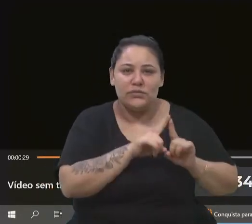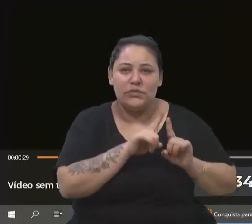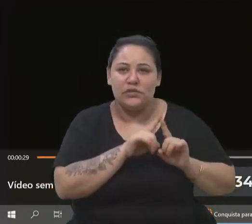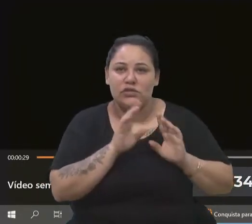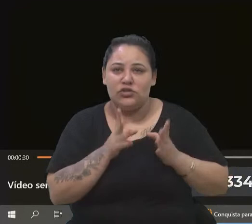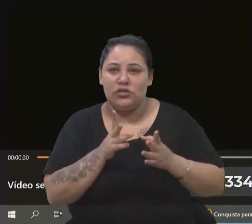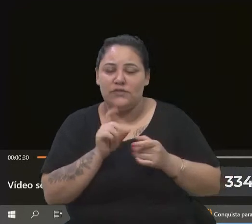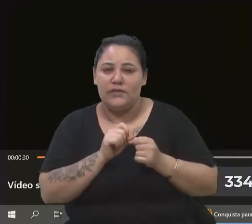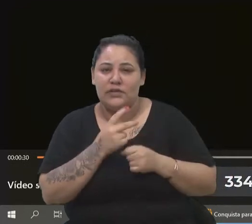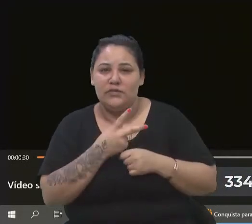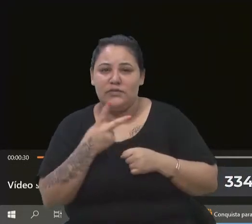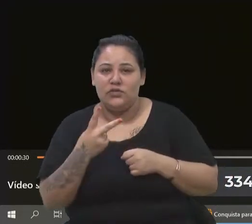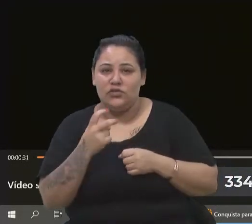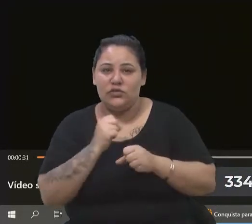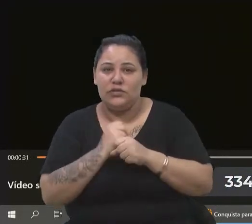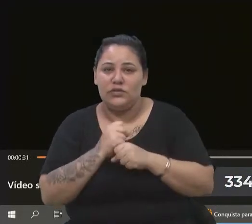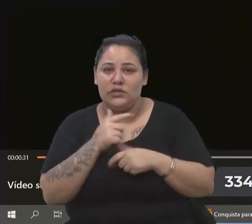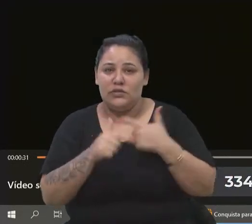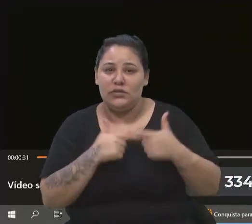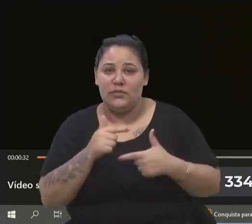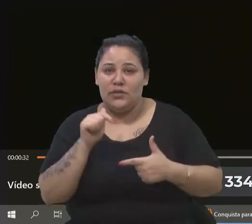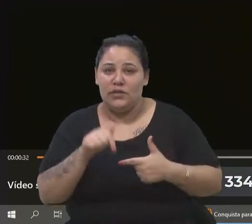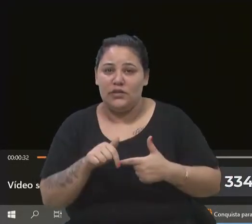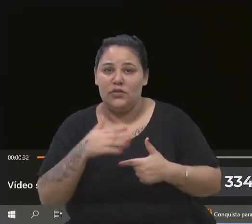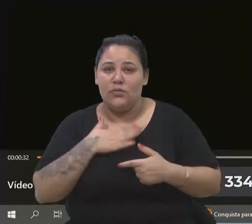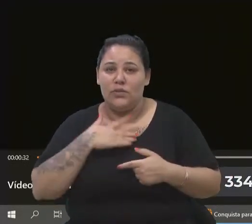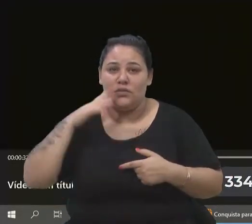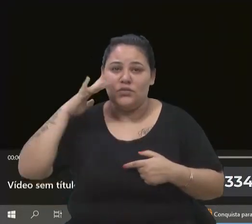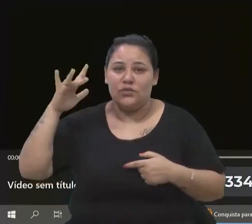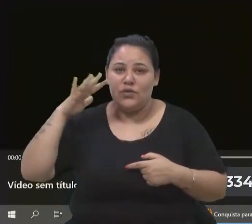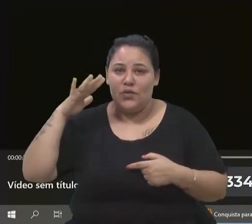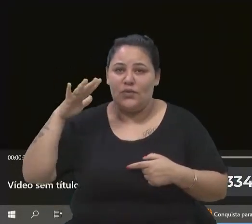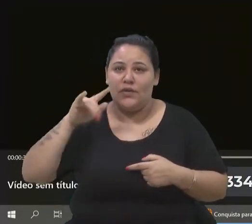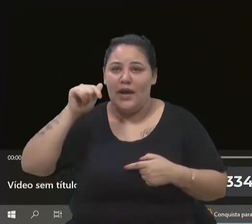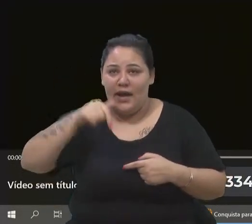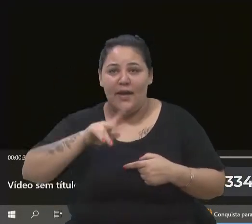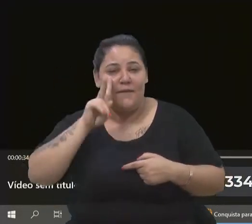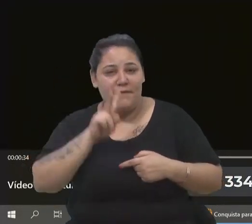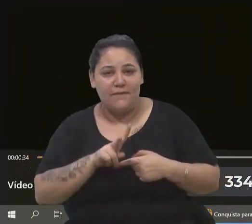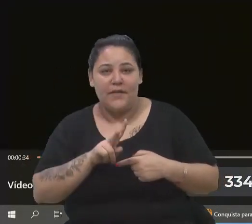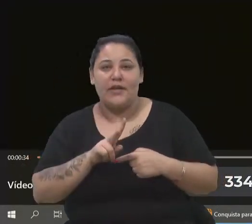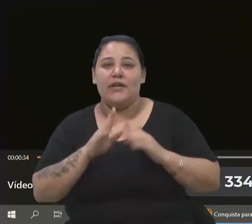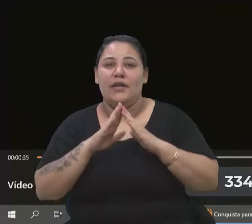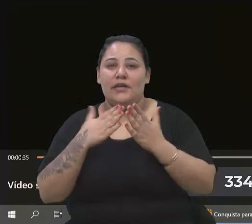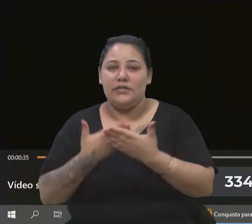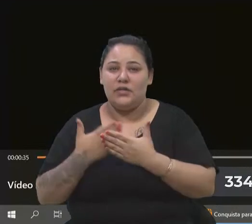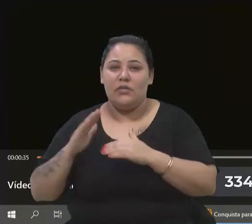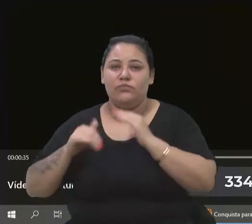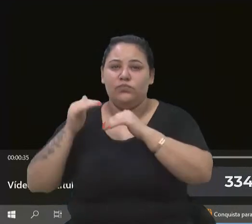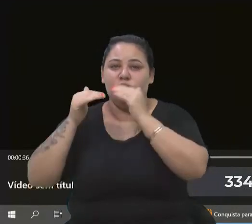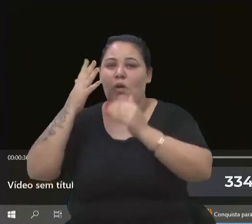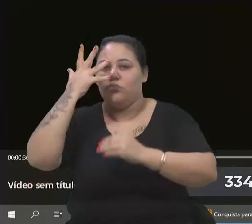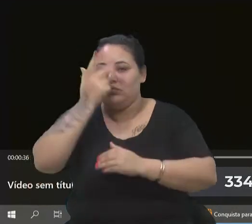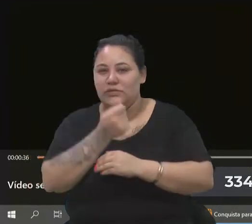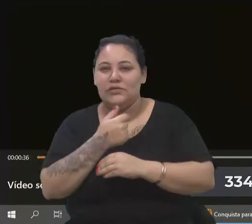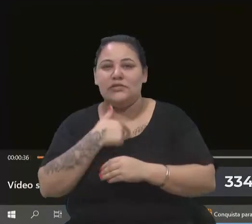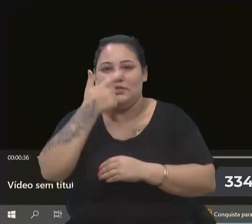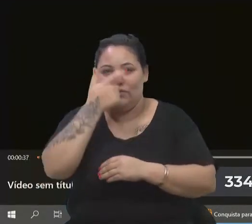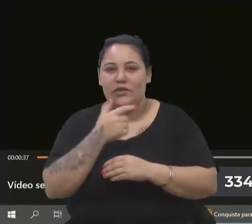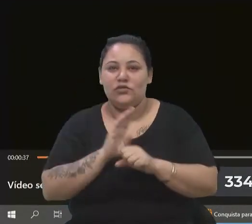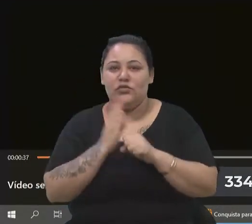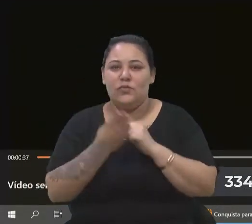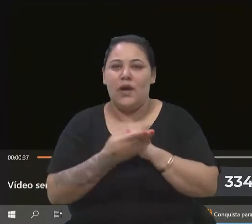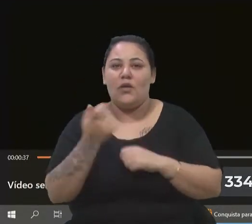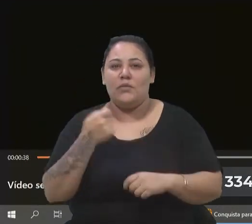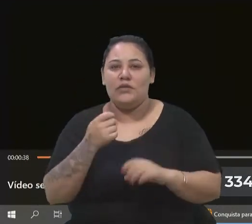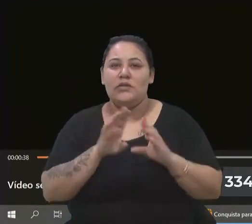eu trabalho no Vittorio Weber e o meu sonho é ver a escola crescendo, bonita, linda, e acho que o bairro precisa, e